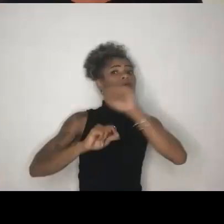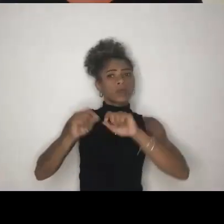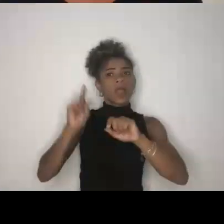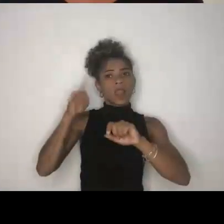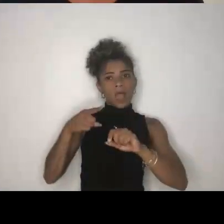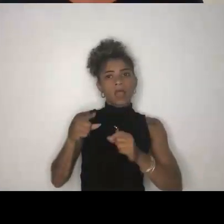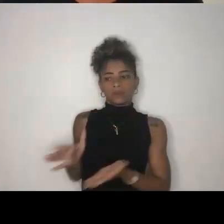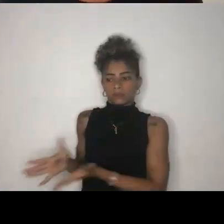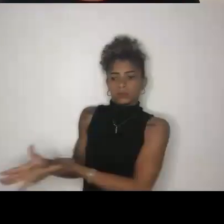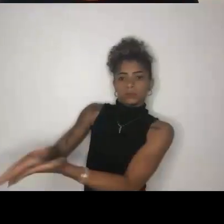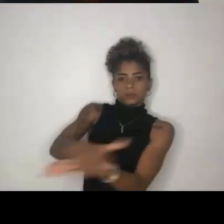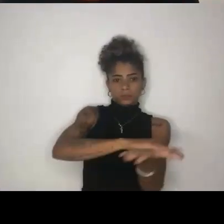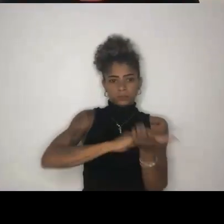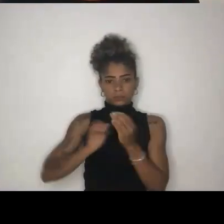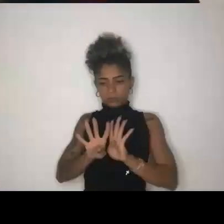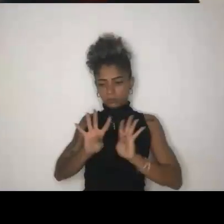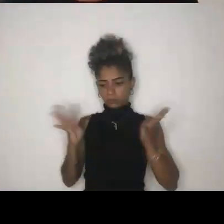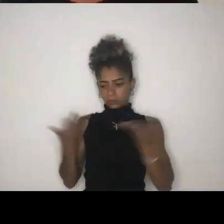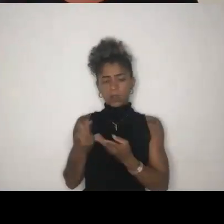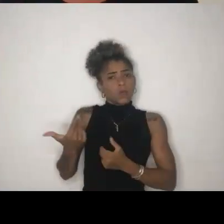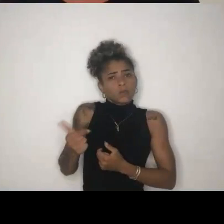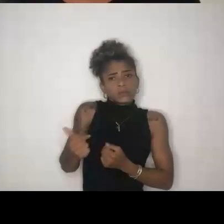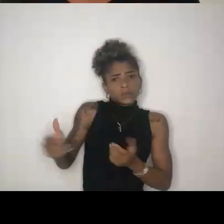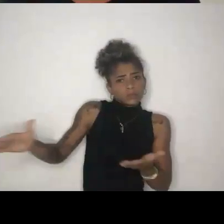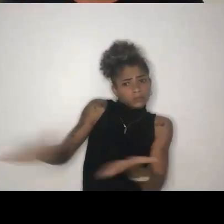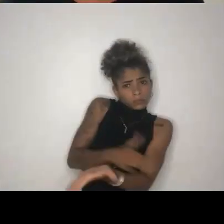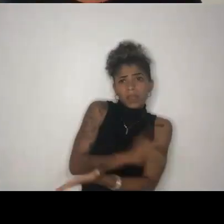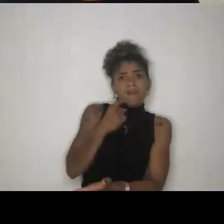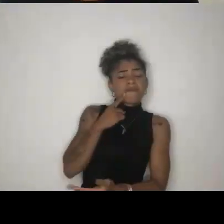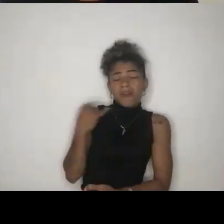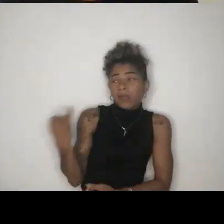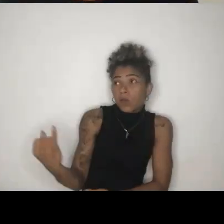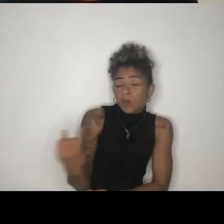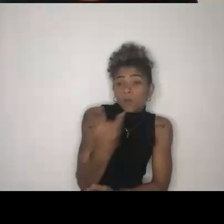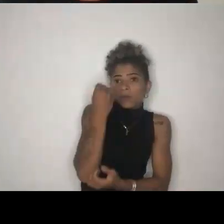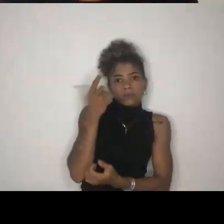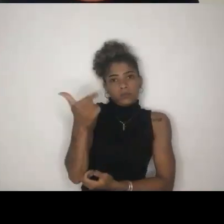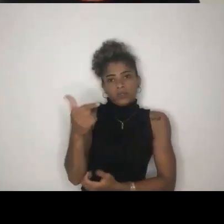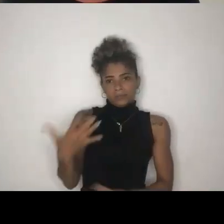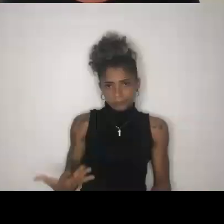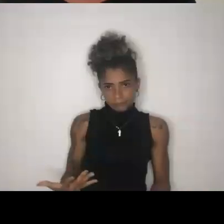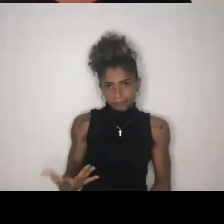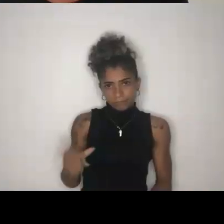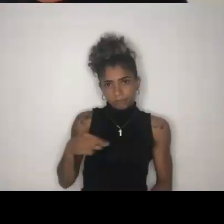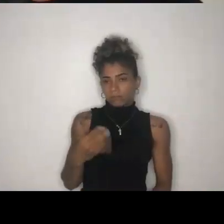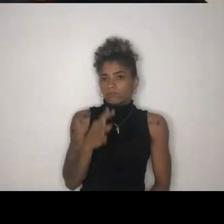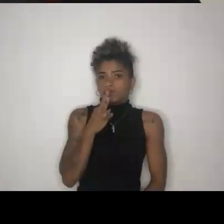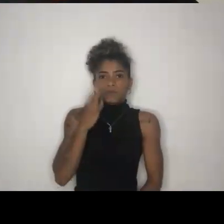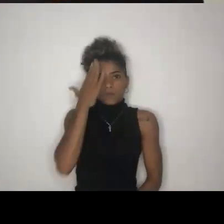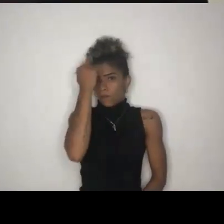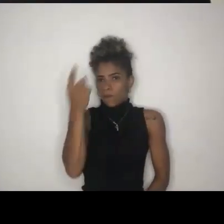ela não tinha nenhum recurso e fazer a obras tão valiosas quanto o Eduardo monge ela é muito desconhecida no